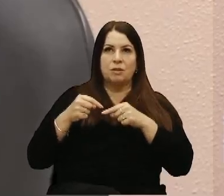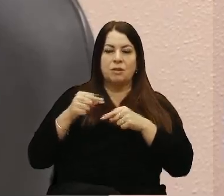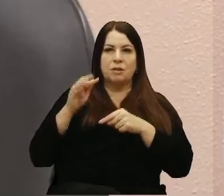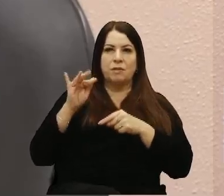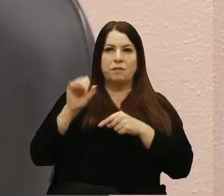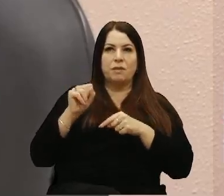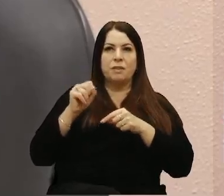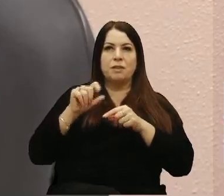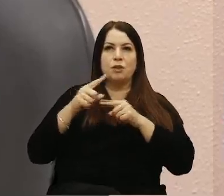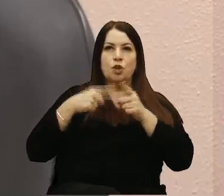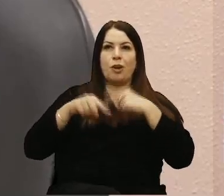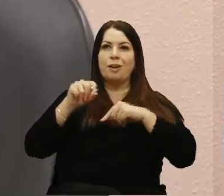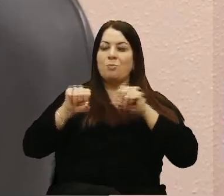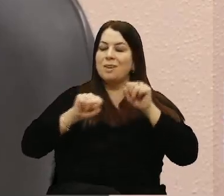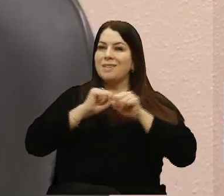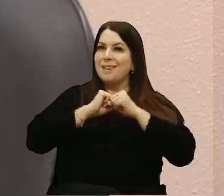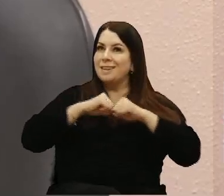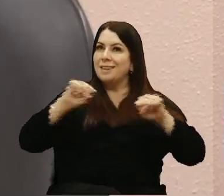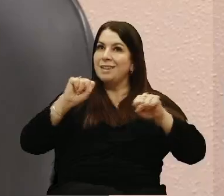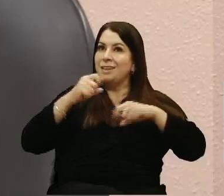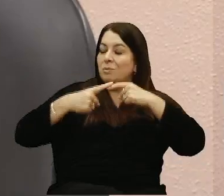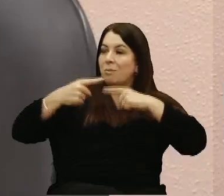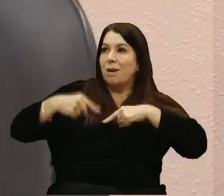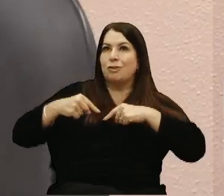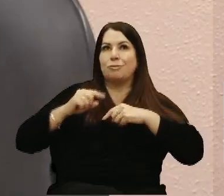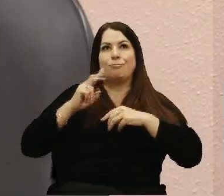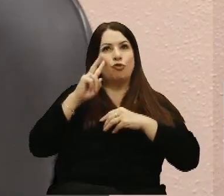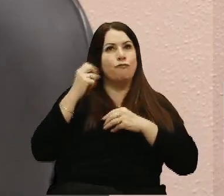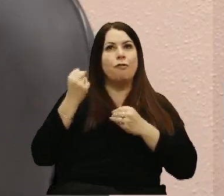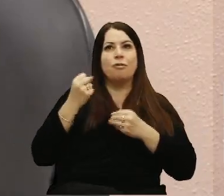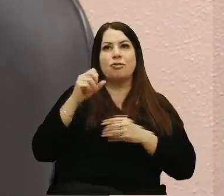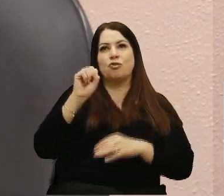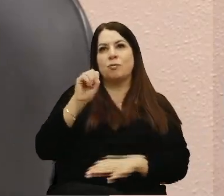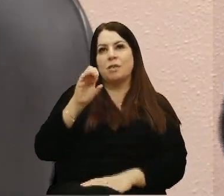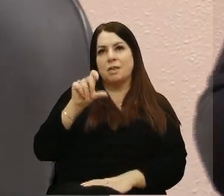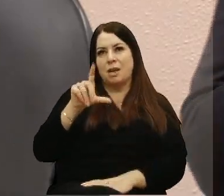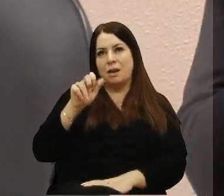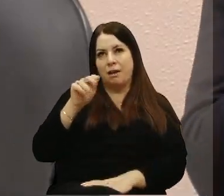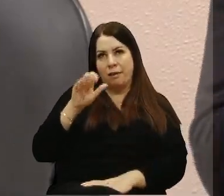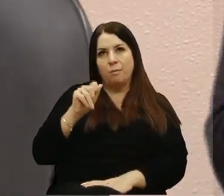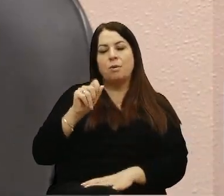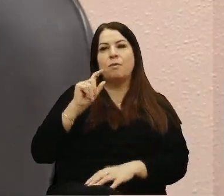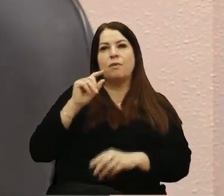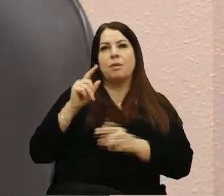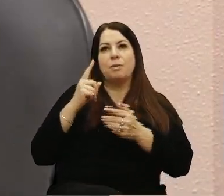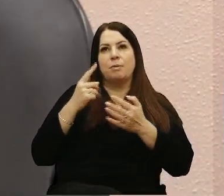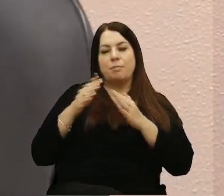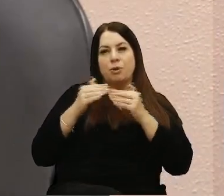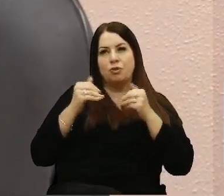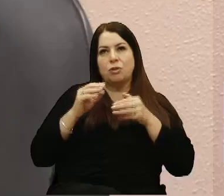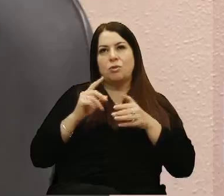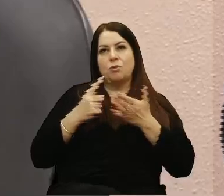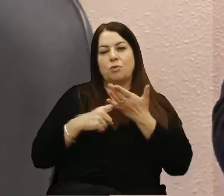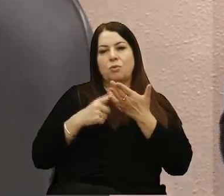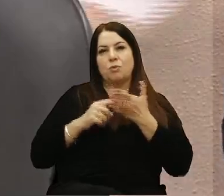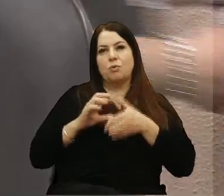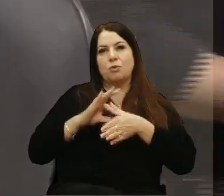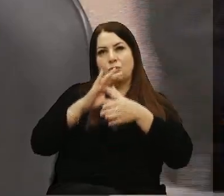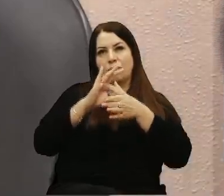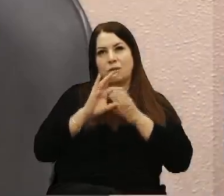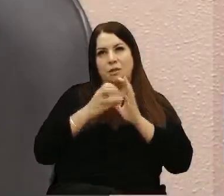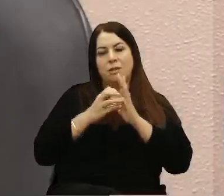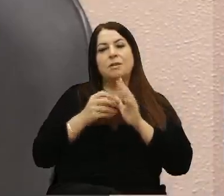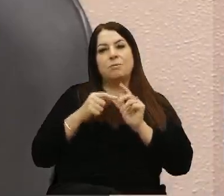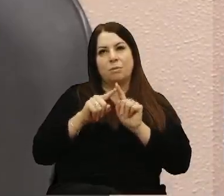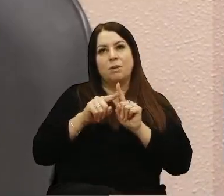uma secretaria, justamente esse debate muito forte. Então, o Senalba, semana que vem, nós vamos pedir um acordo de liderança, já peço o apoio dos colegas